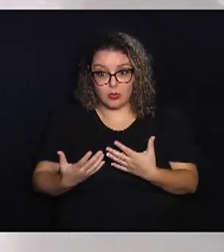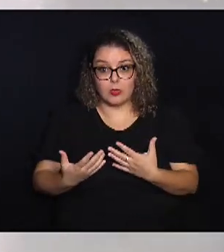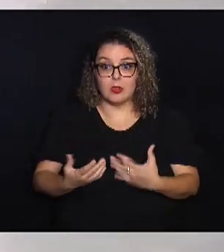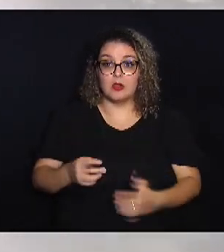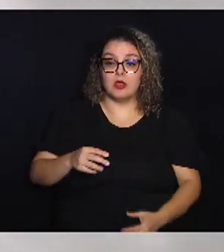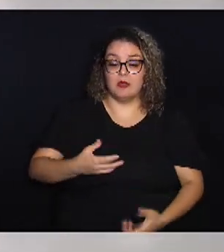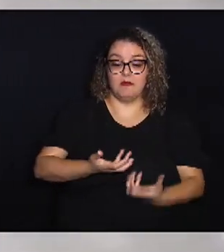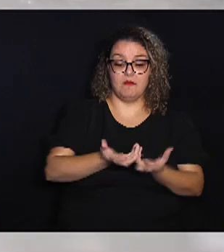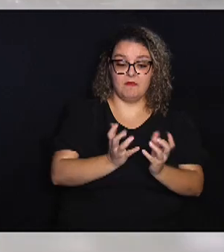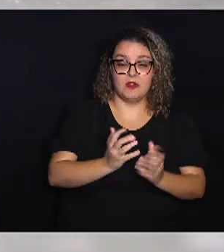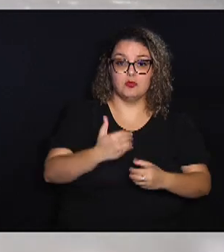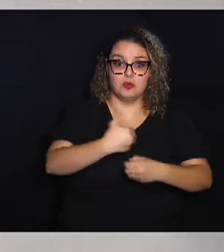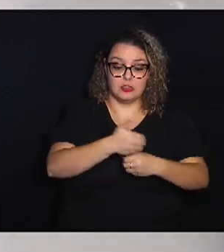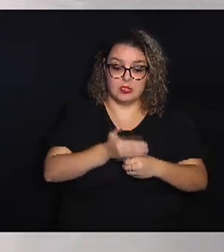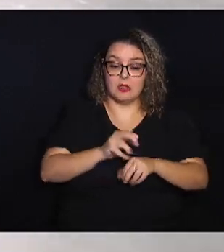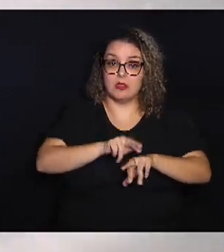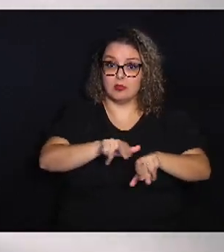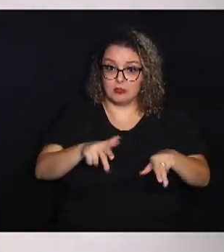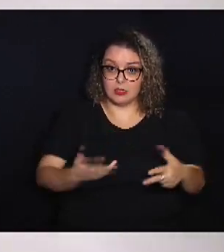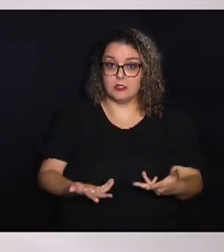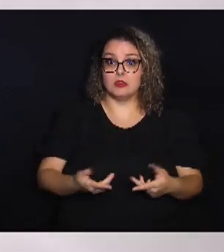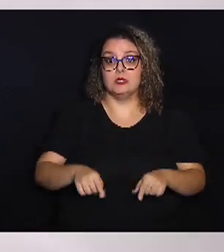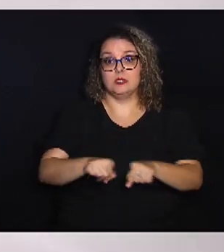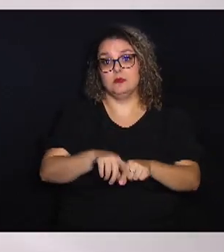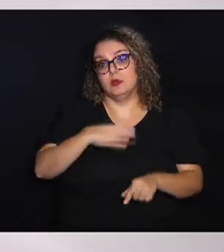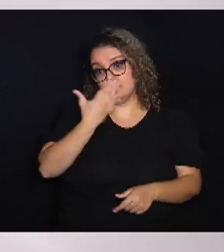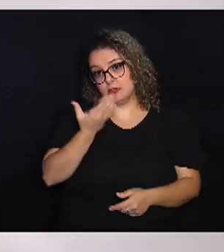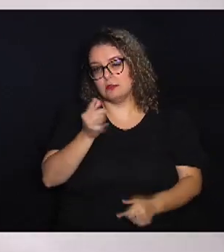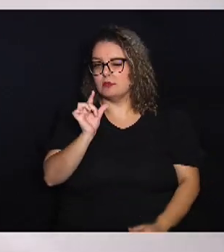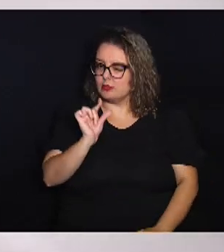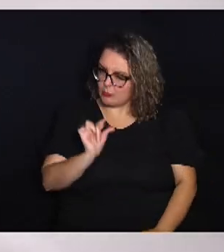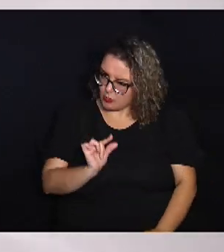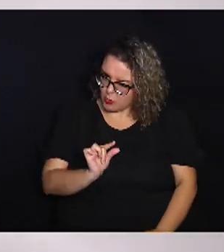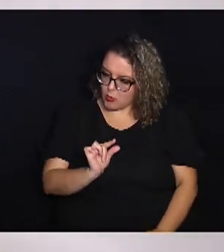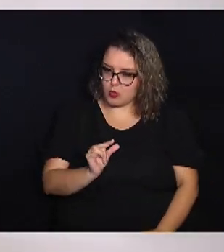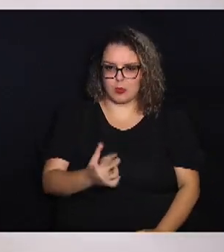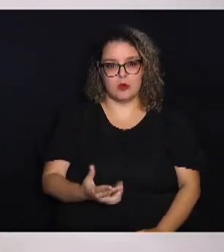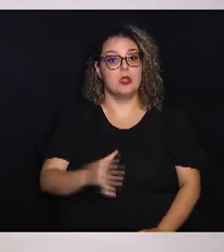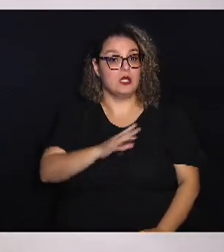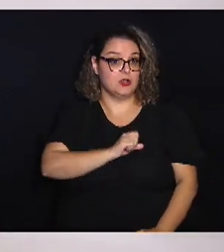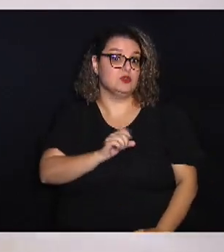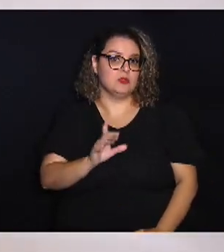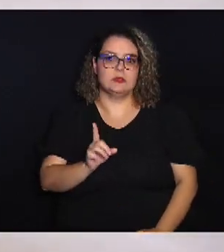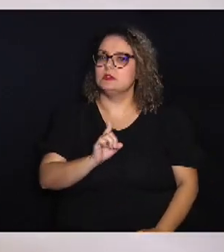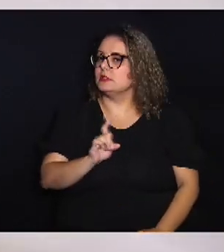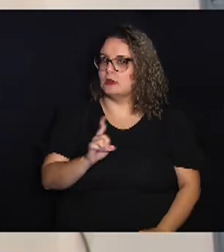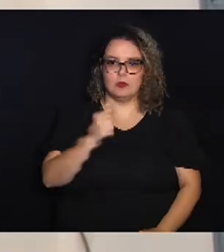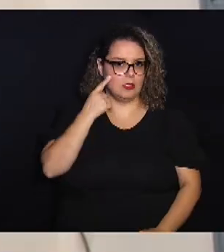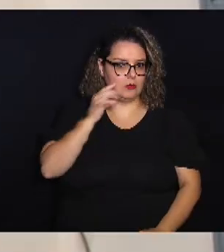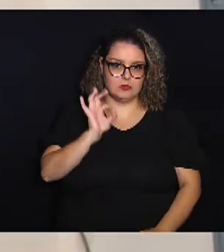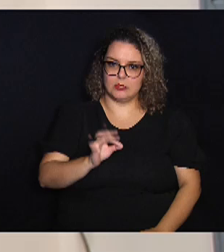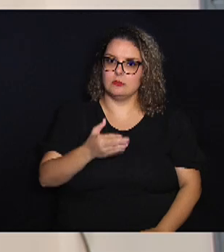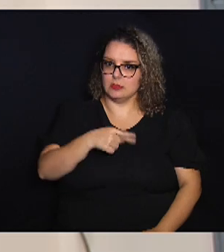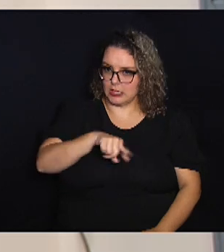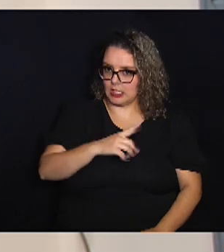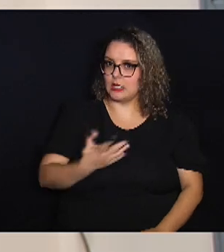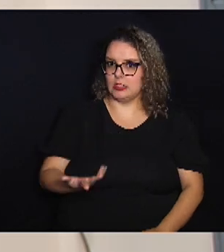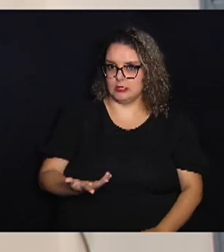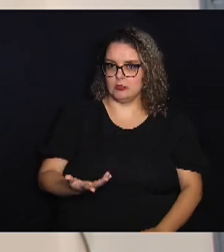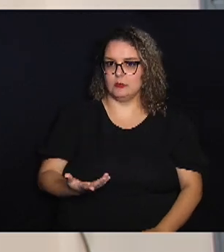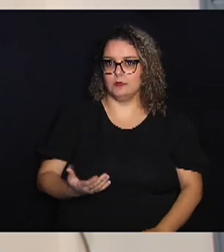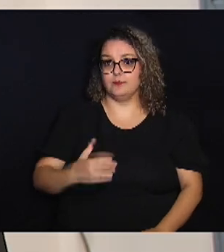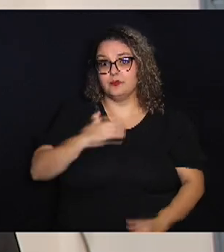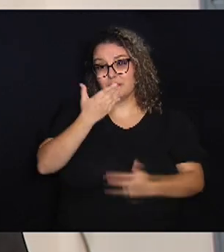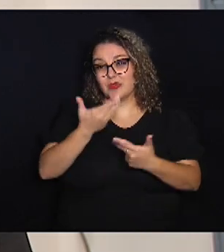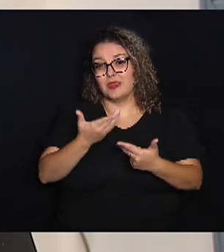verduras, legumes, né? E também fruta em uma menor quantidade. Embora eles gostem muito, não é o ideal para eles. A fruta é muito rica em